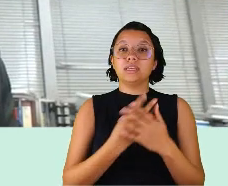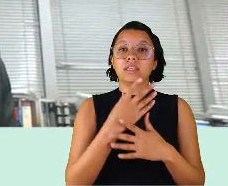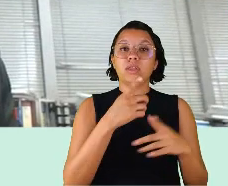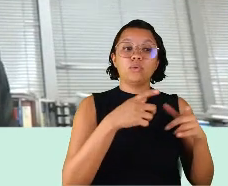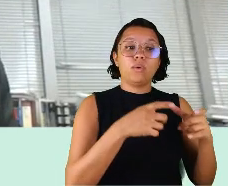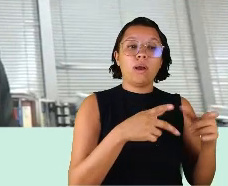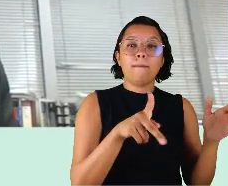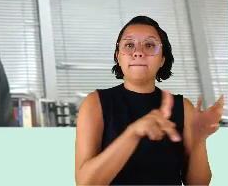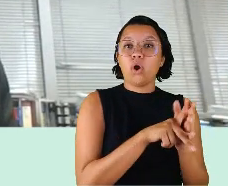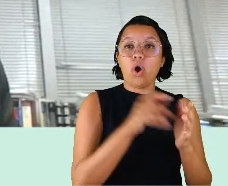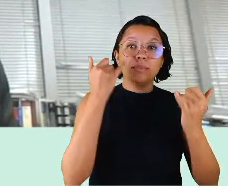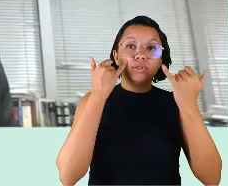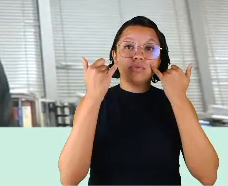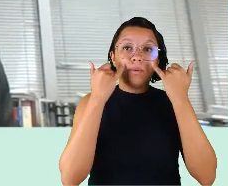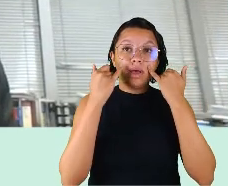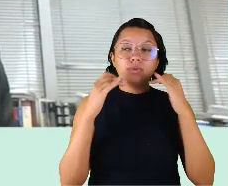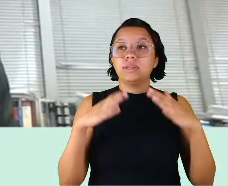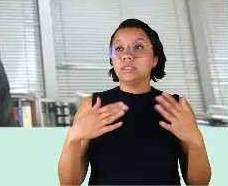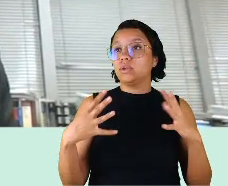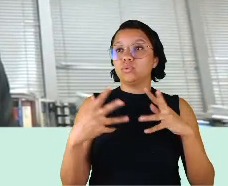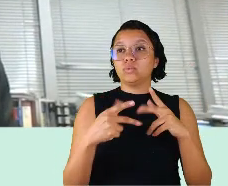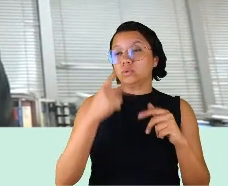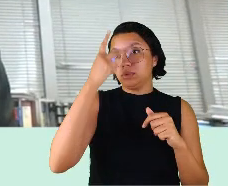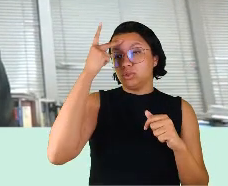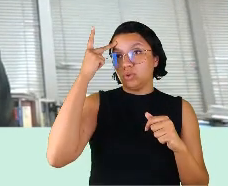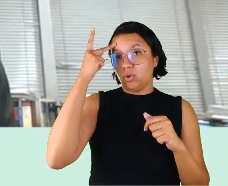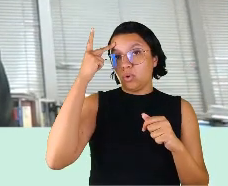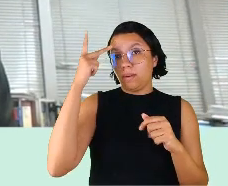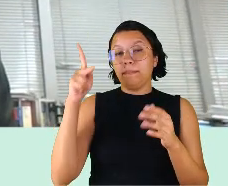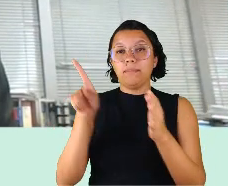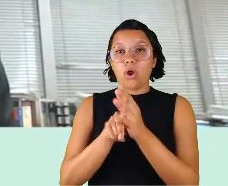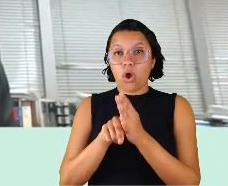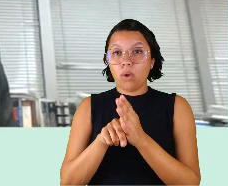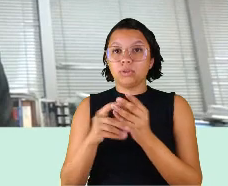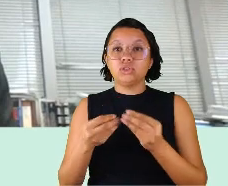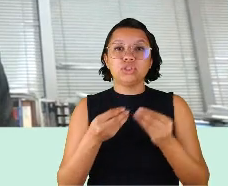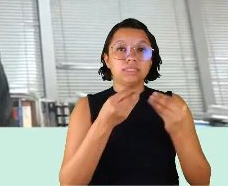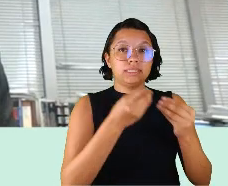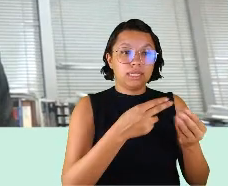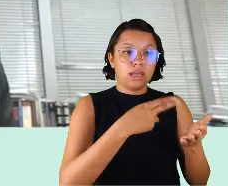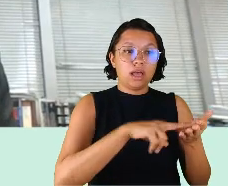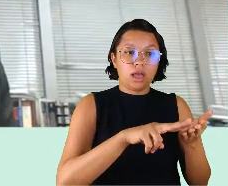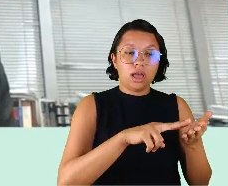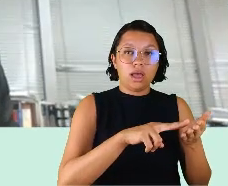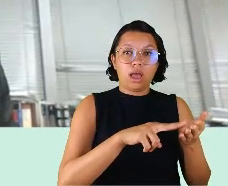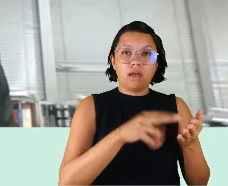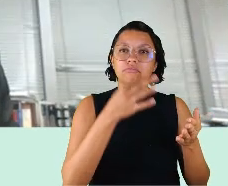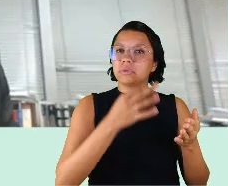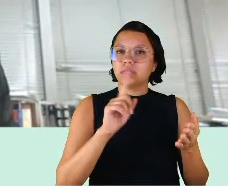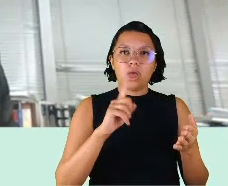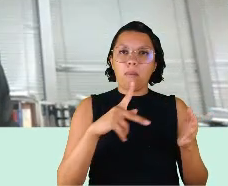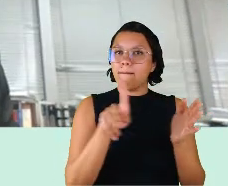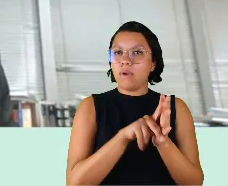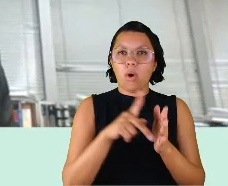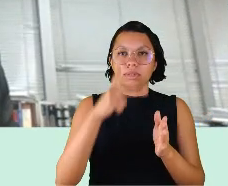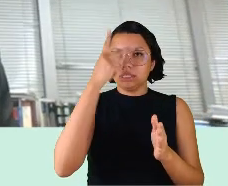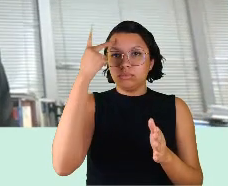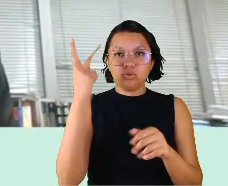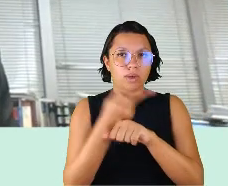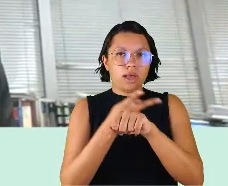dados, então o oficial certifica que aquele endereço não é o da